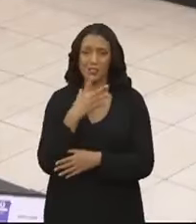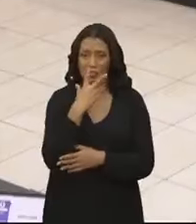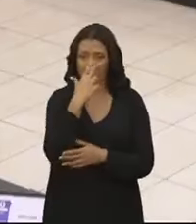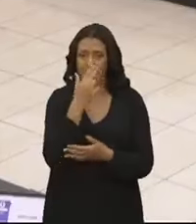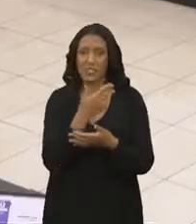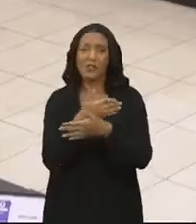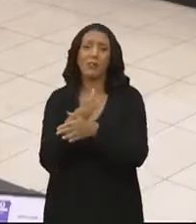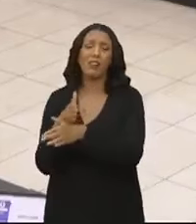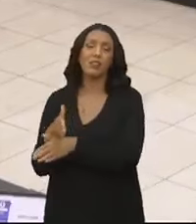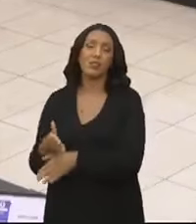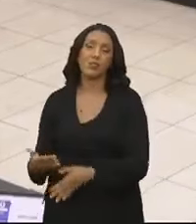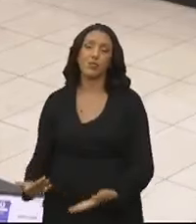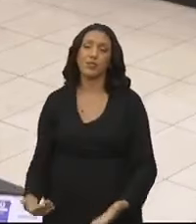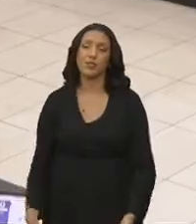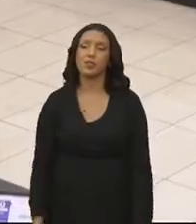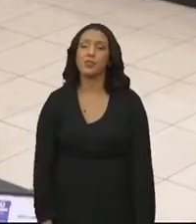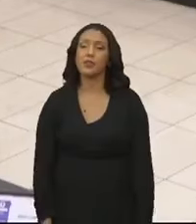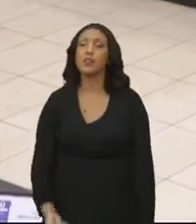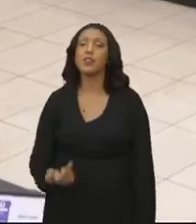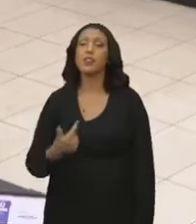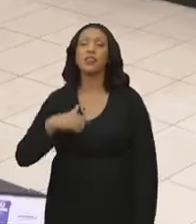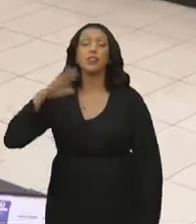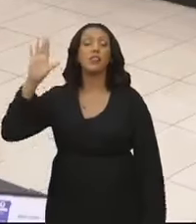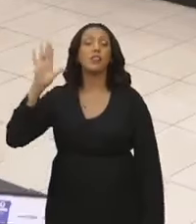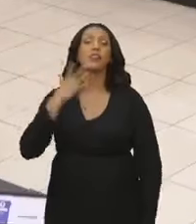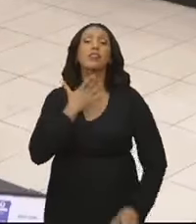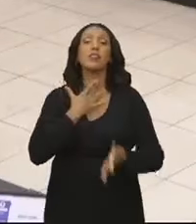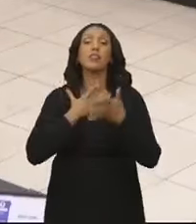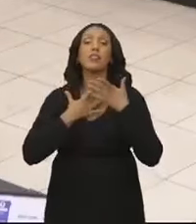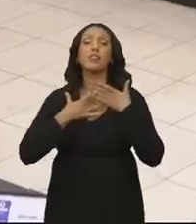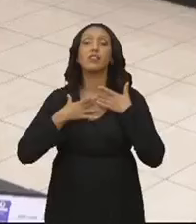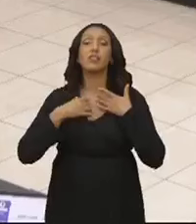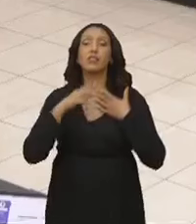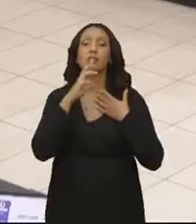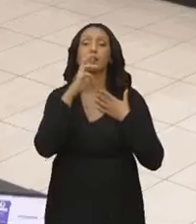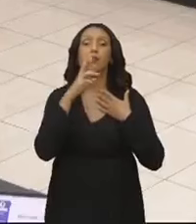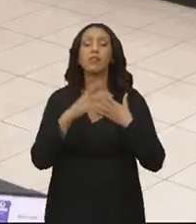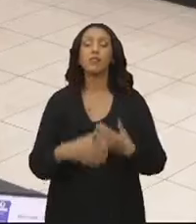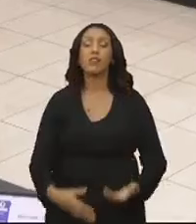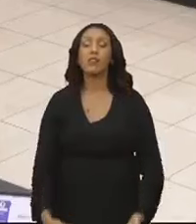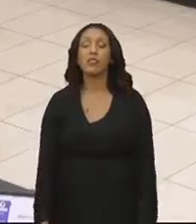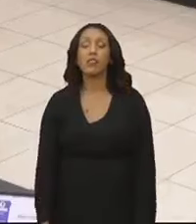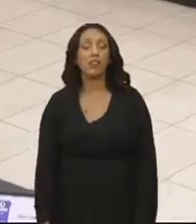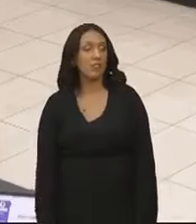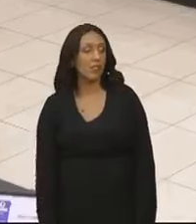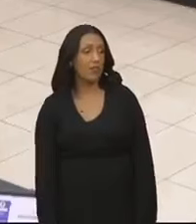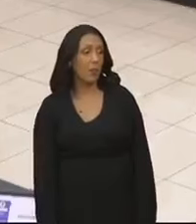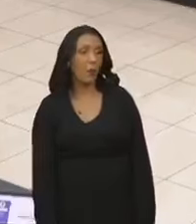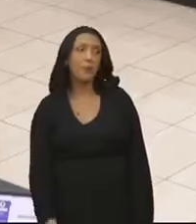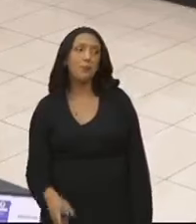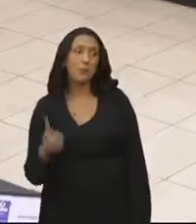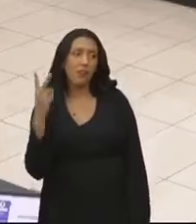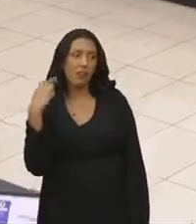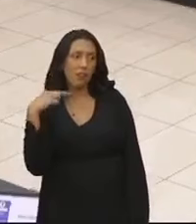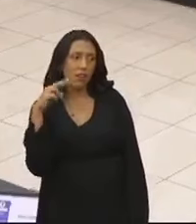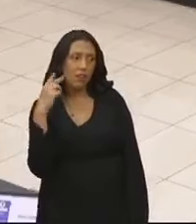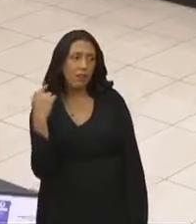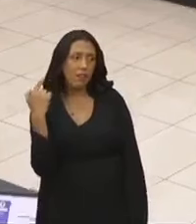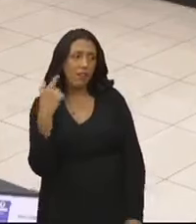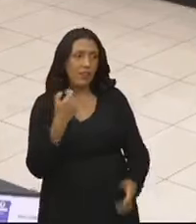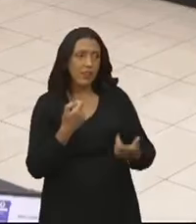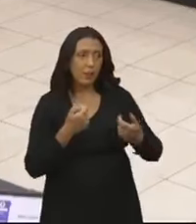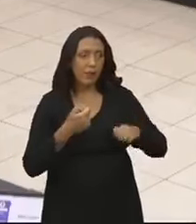Sou favorável. Nominalmente. Pode ter o direito de resposta para você tentar corrigir, para você estudar o regimento. Vereador, eu acredito que o senhor precisa estudar mais o regimento,